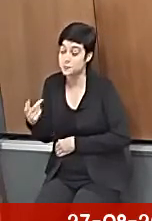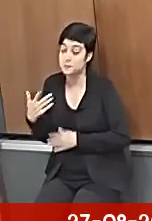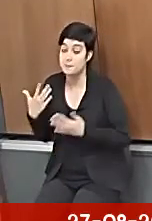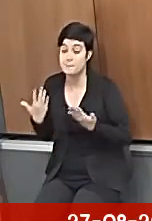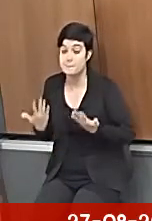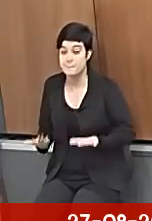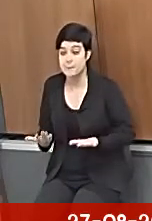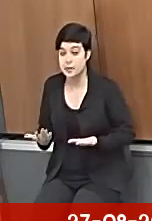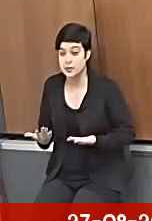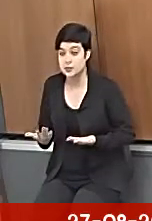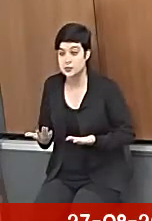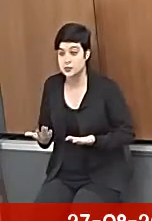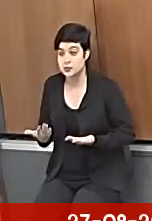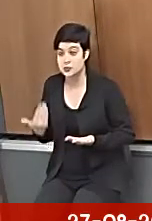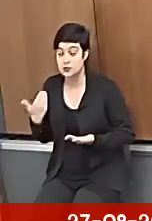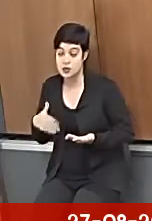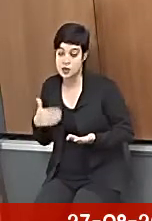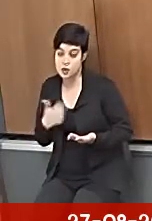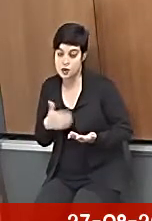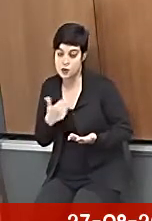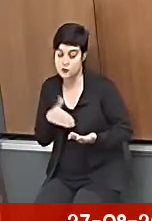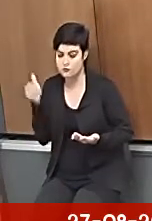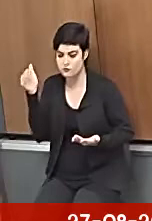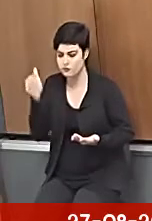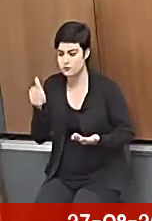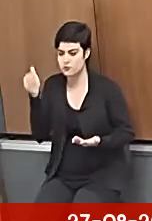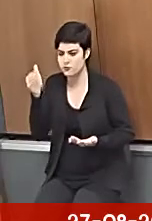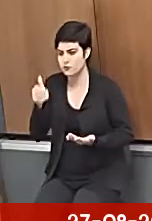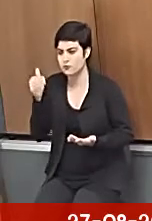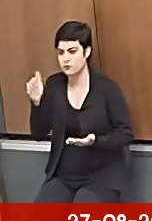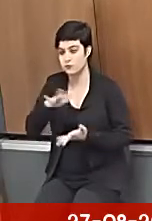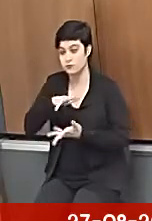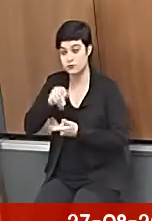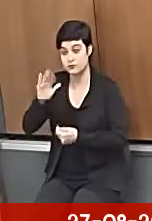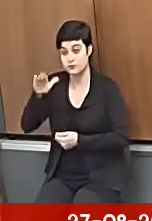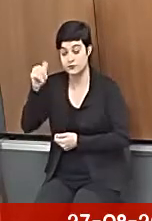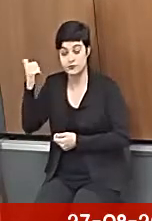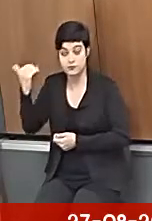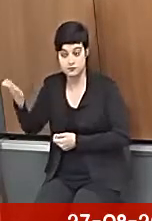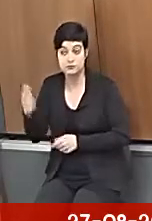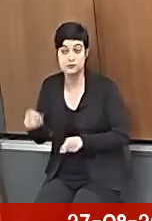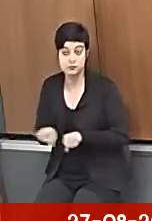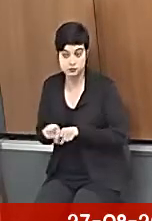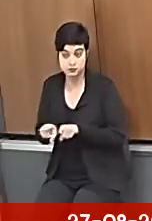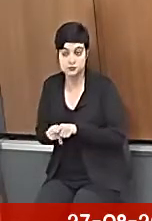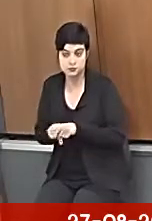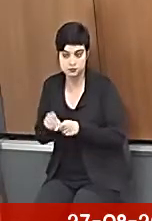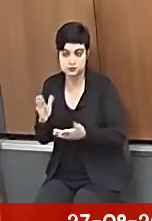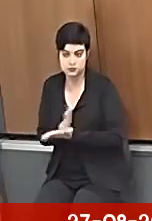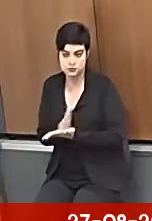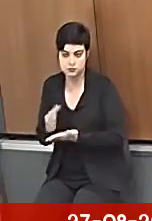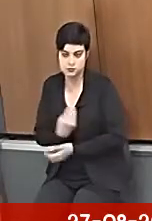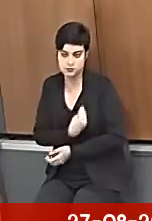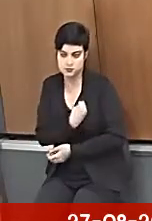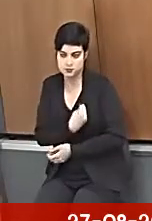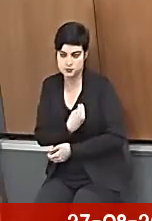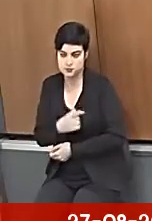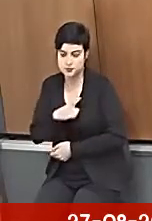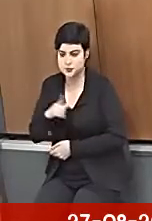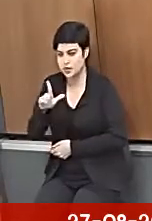mas quando o atleta disputou alguns torneios internacionais vibrante tive oportunidade também de alguns estádios fórum na época da libertadores